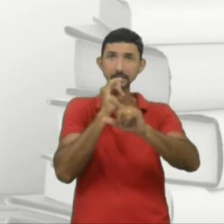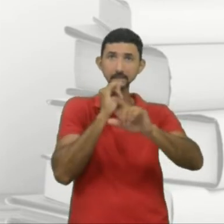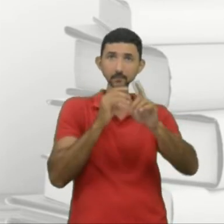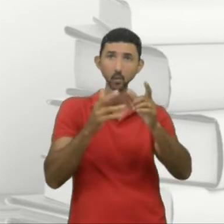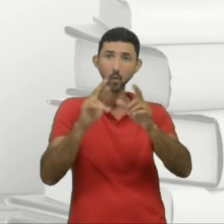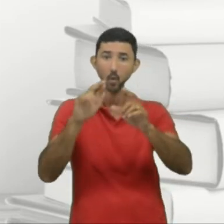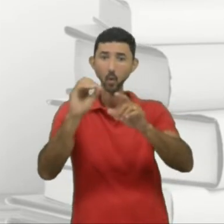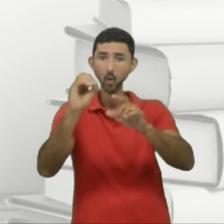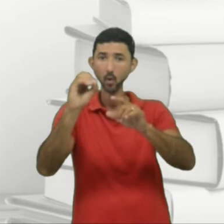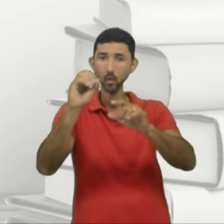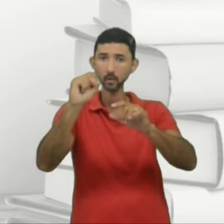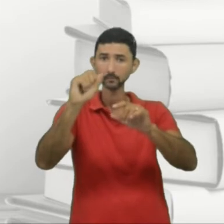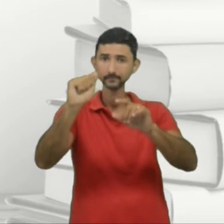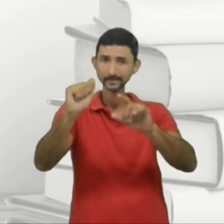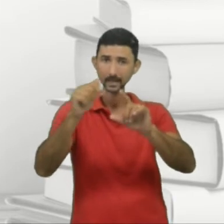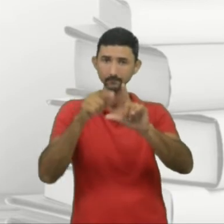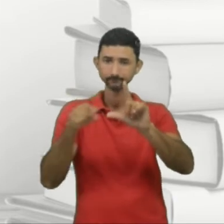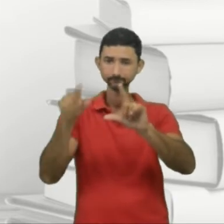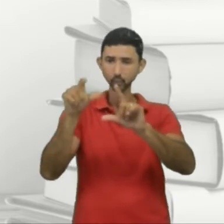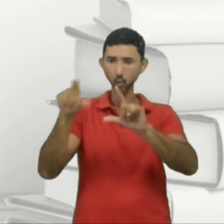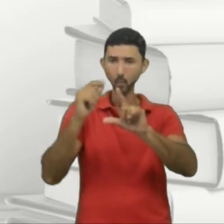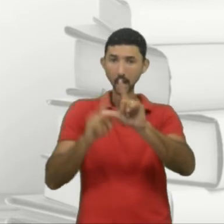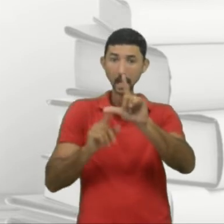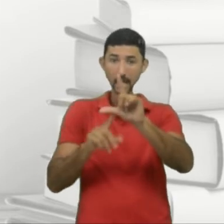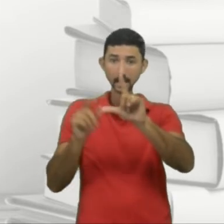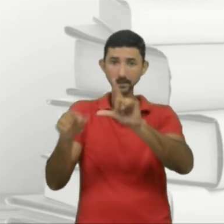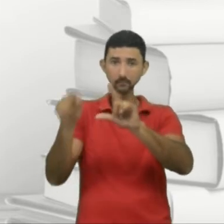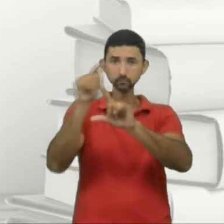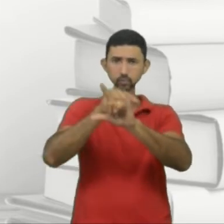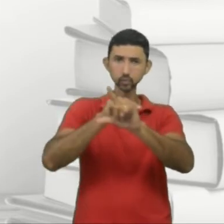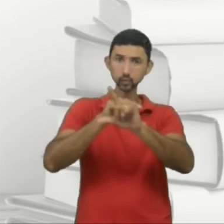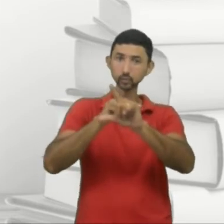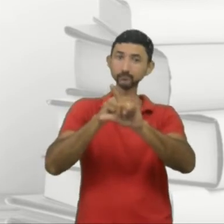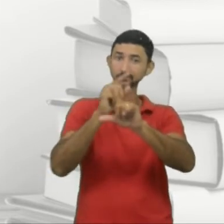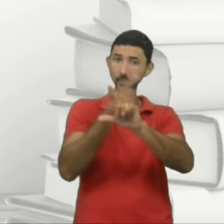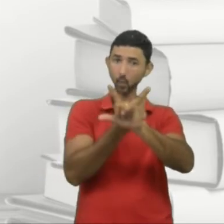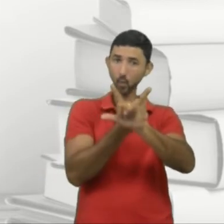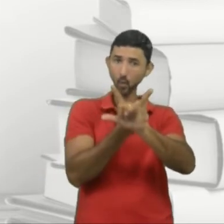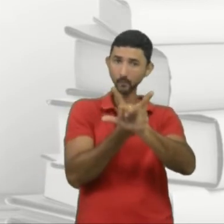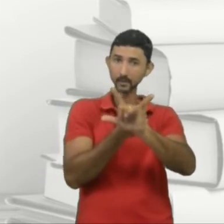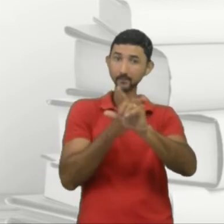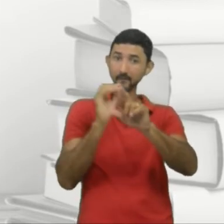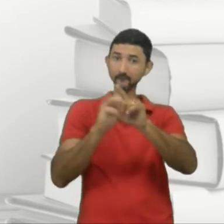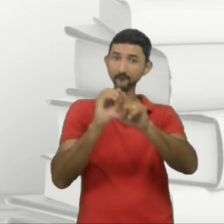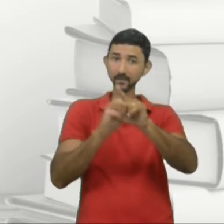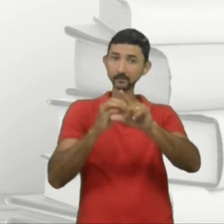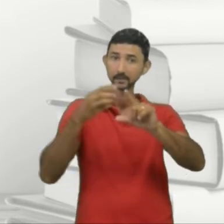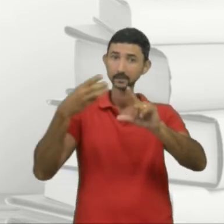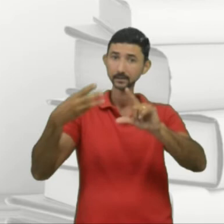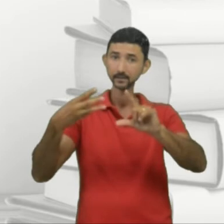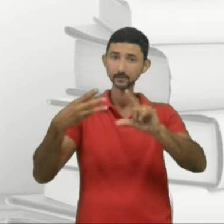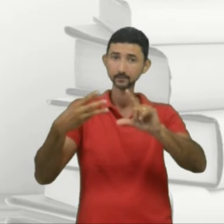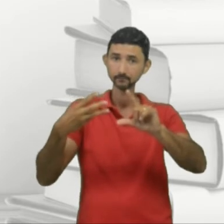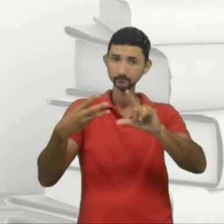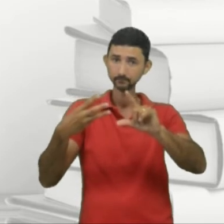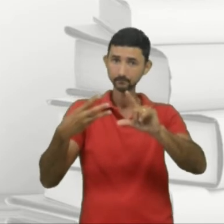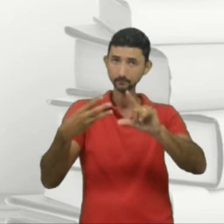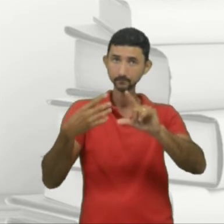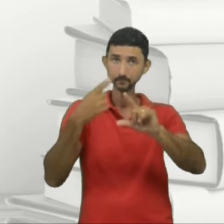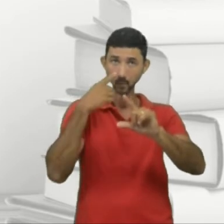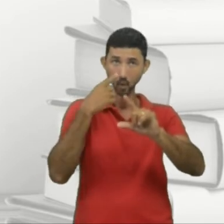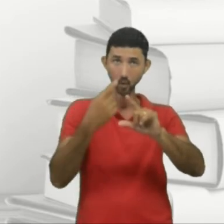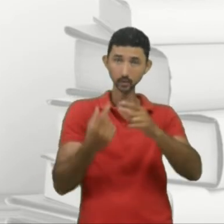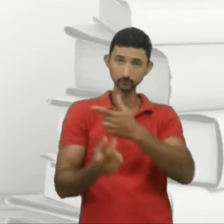anterior. Escolhida essa letra, sobram outras 3 letras para a segunda posição. Acompanhe